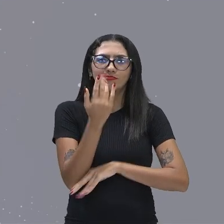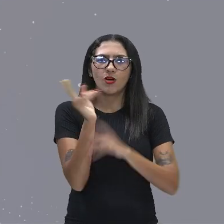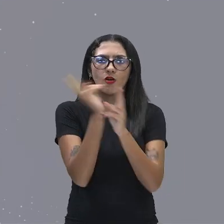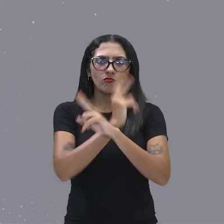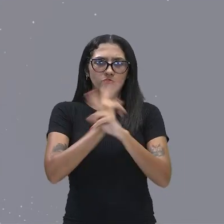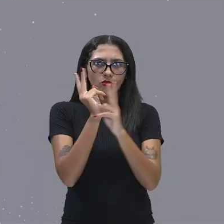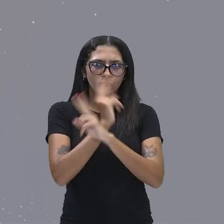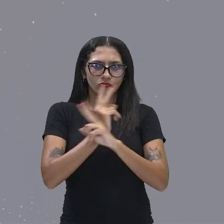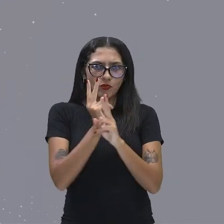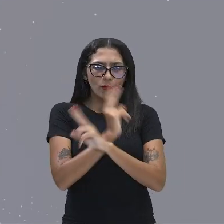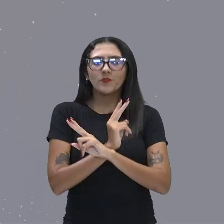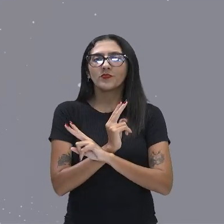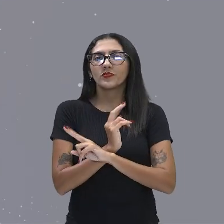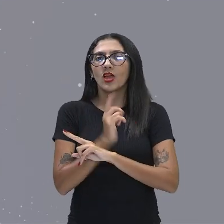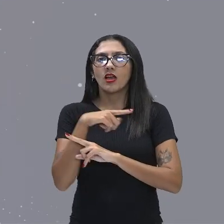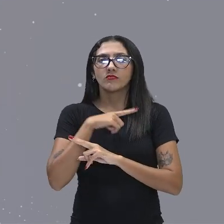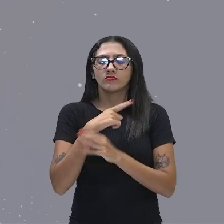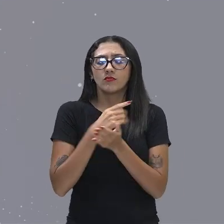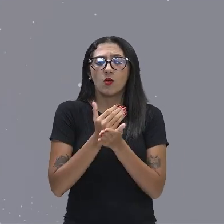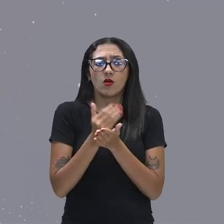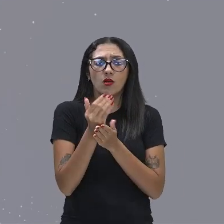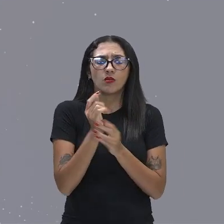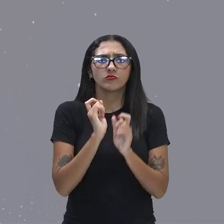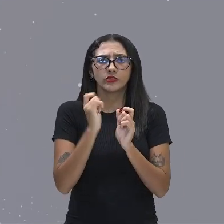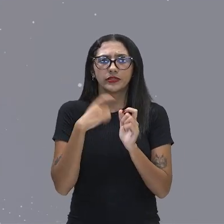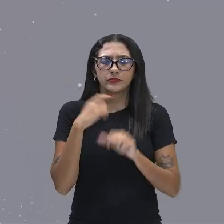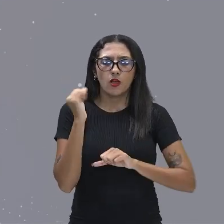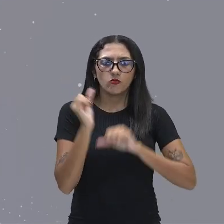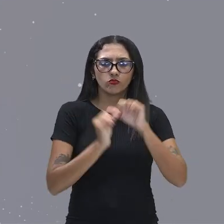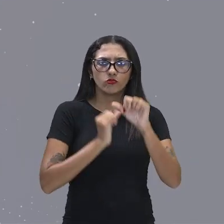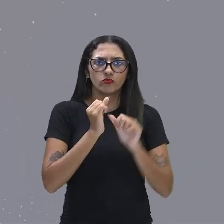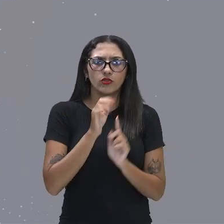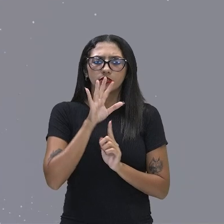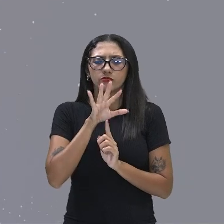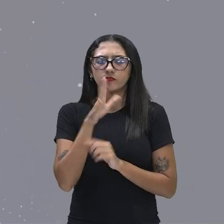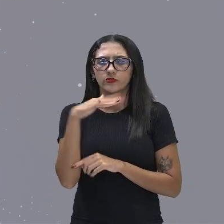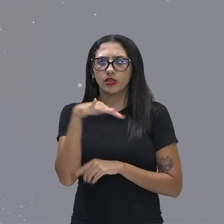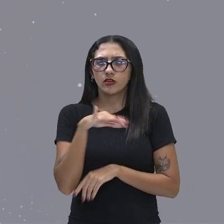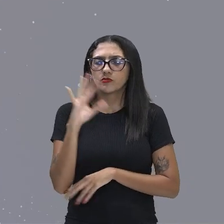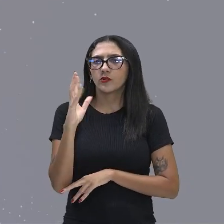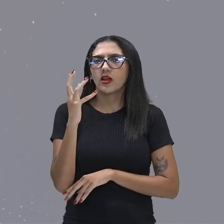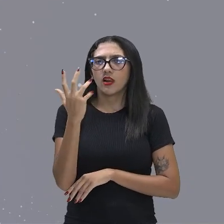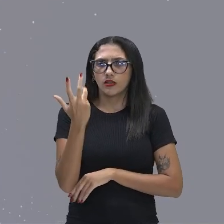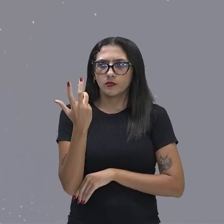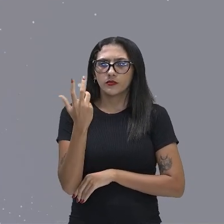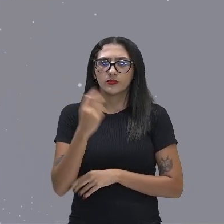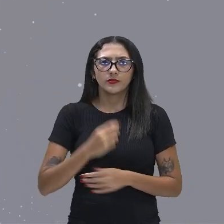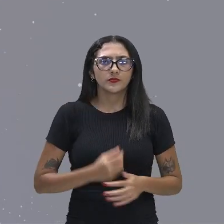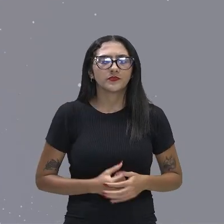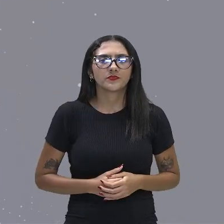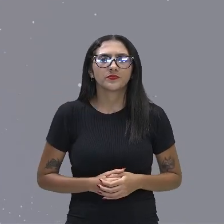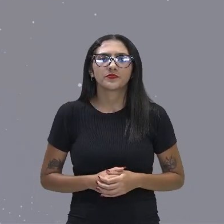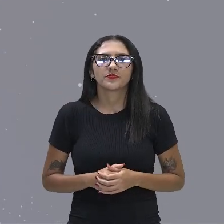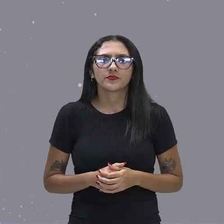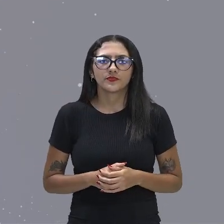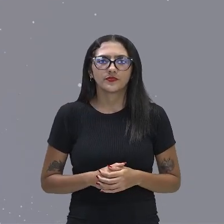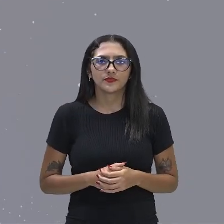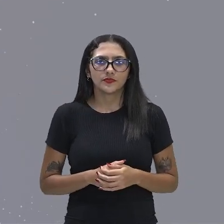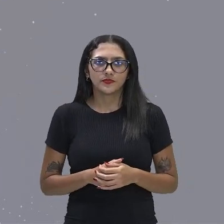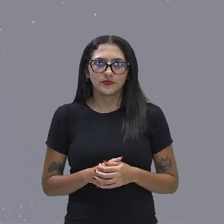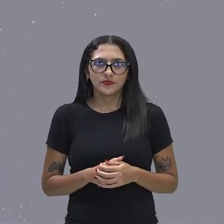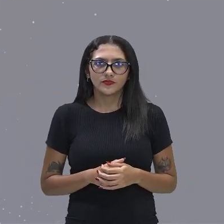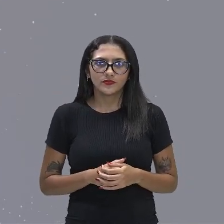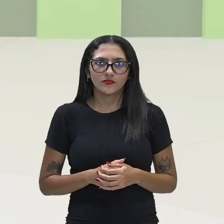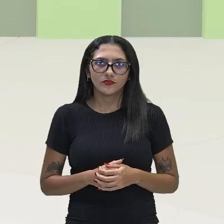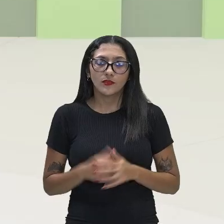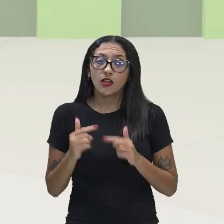ali eles vão começar a causar essas alterações climáticas. E a partir